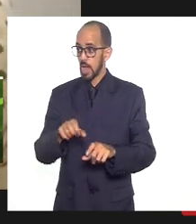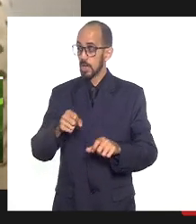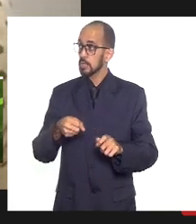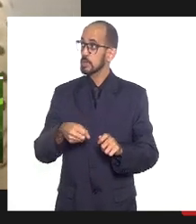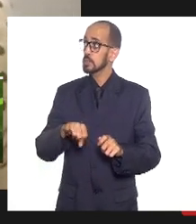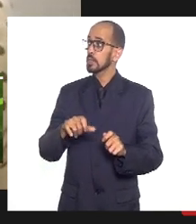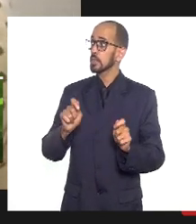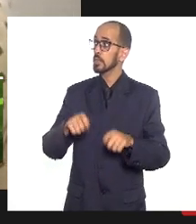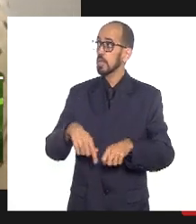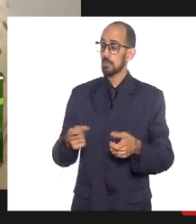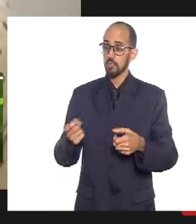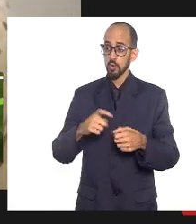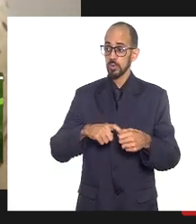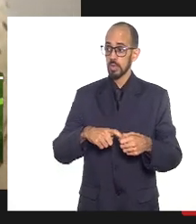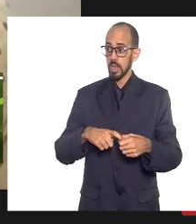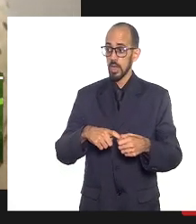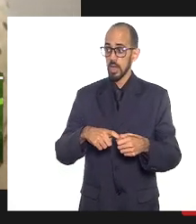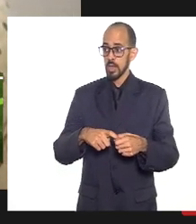sua conexão.